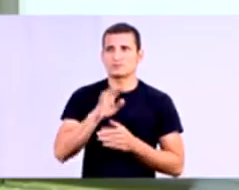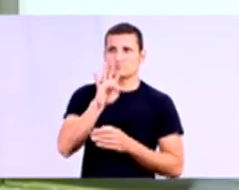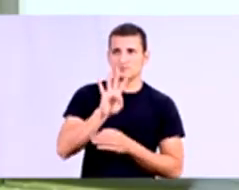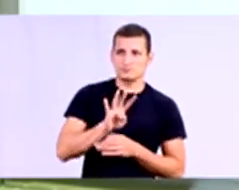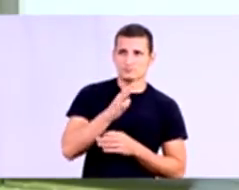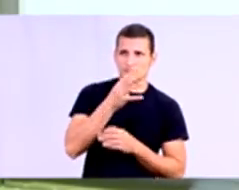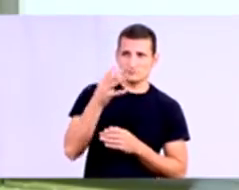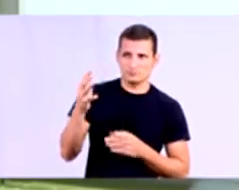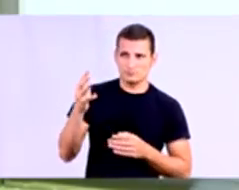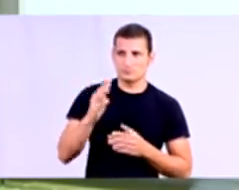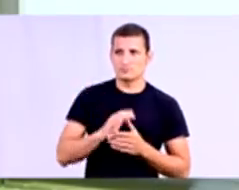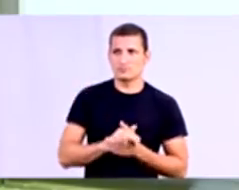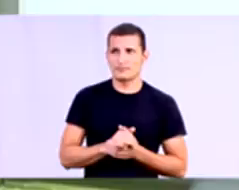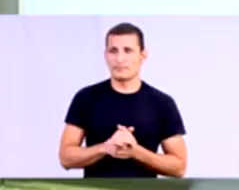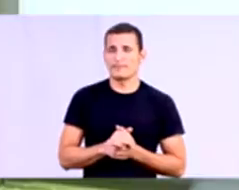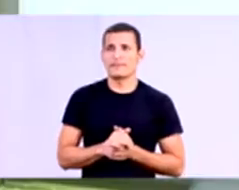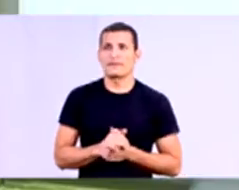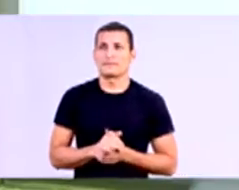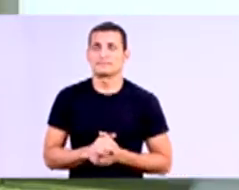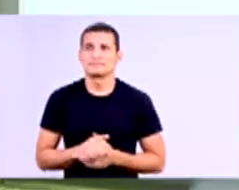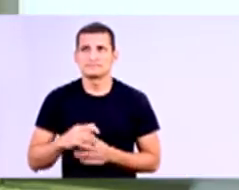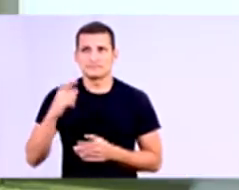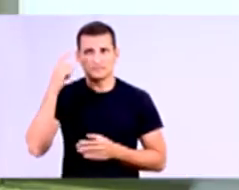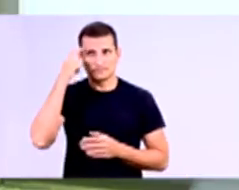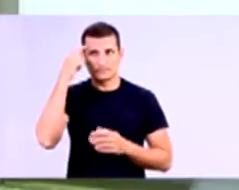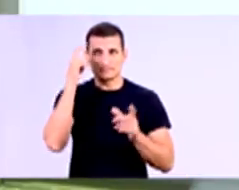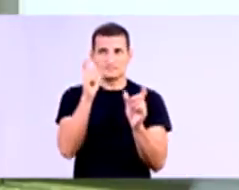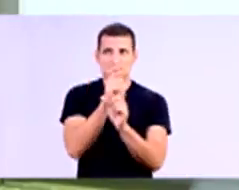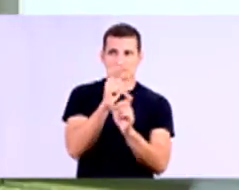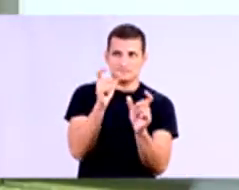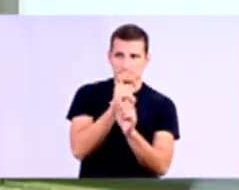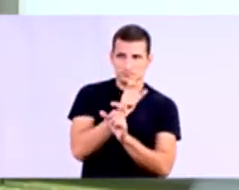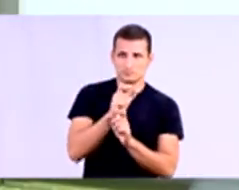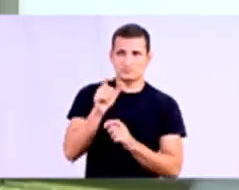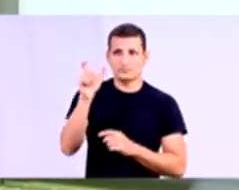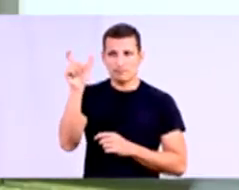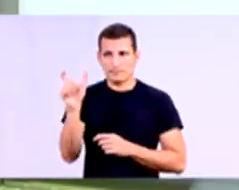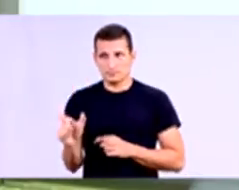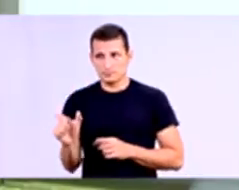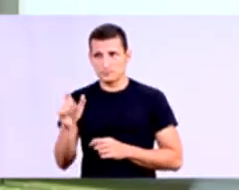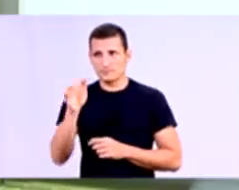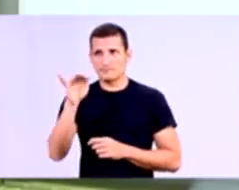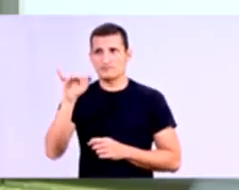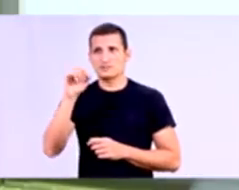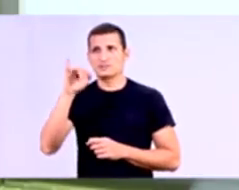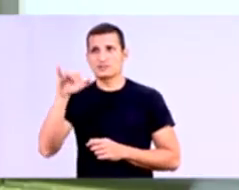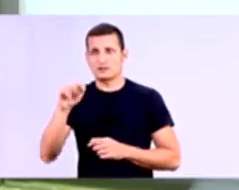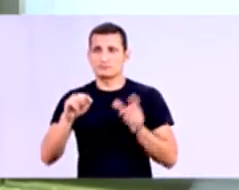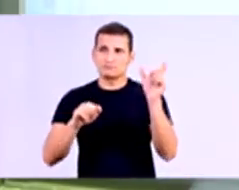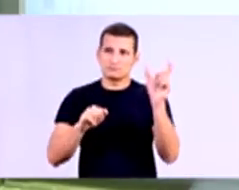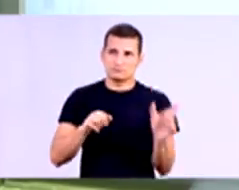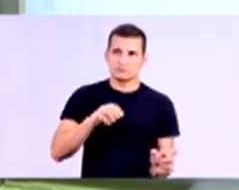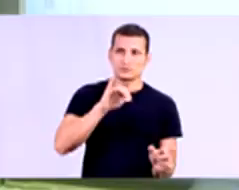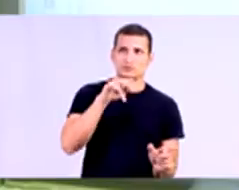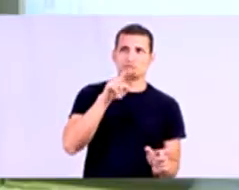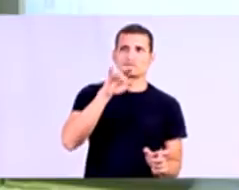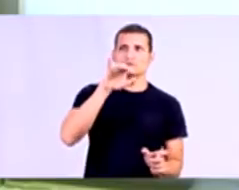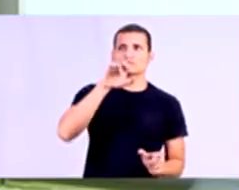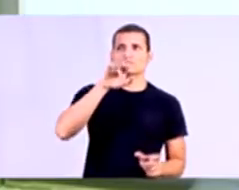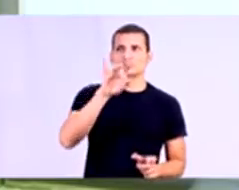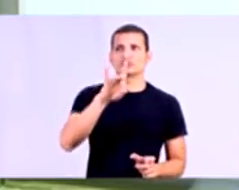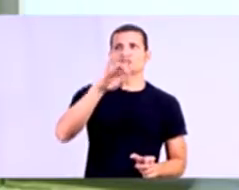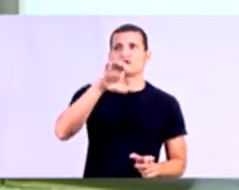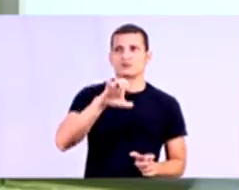tabelas. Então, pensando na estrutura de pessoa física e pessoa jurídica, eu sempre tenho uma tabela pessoa